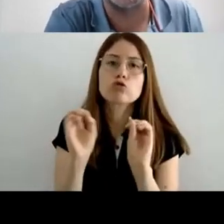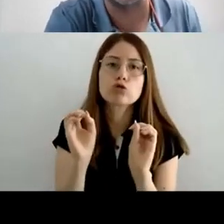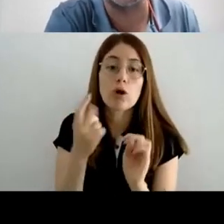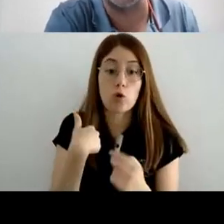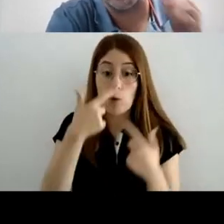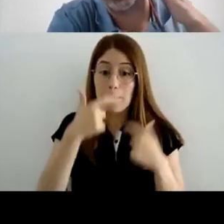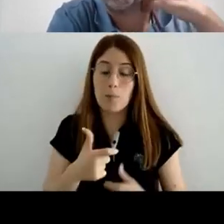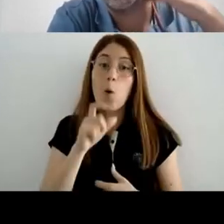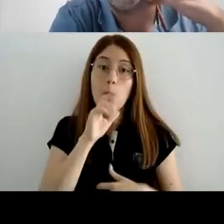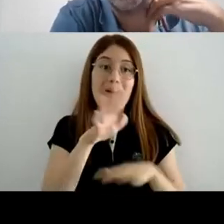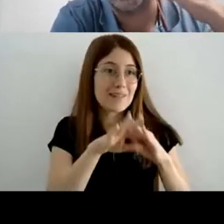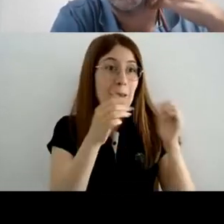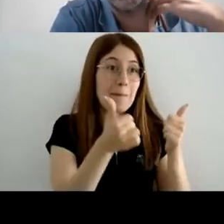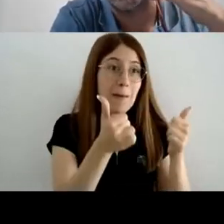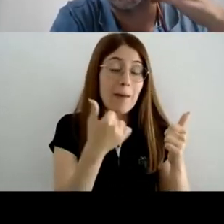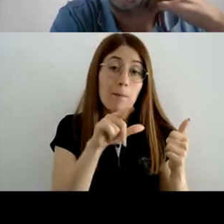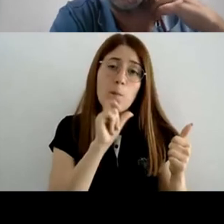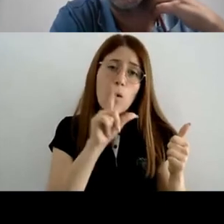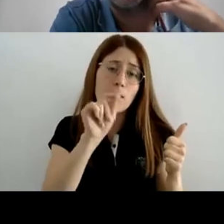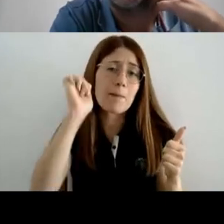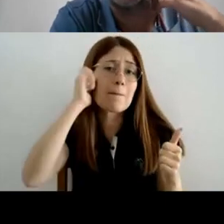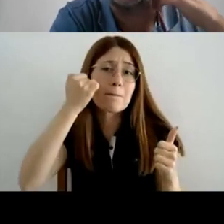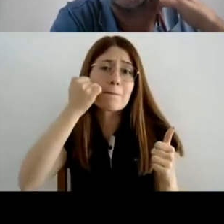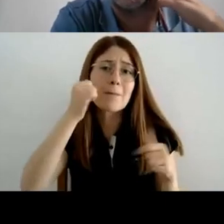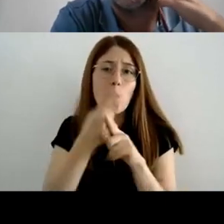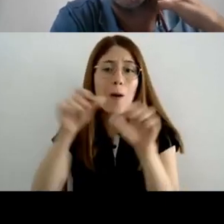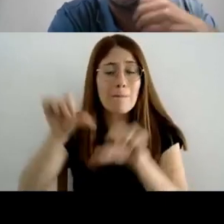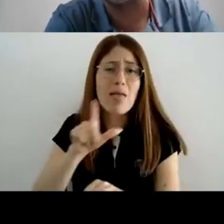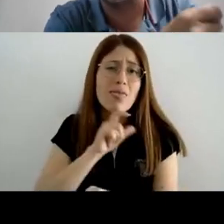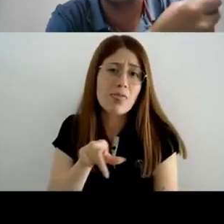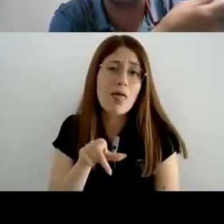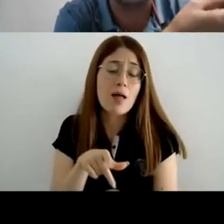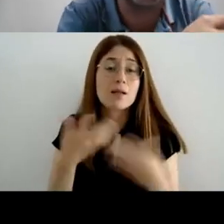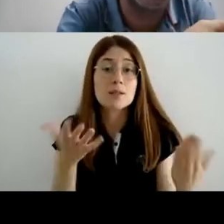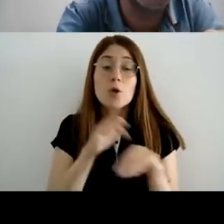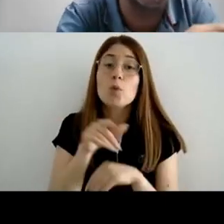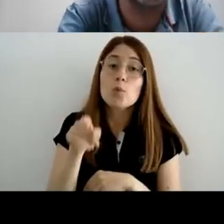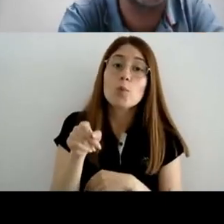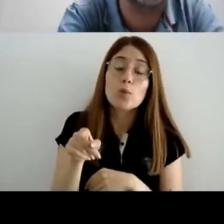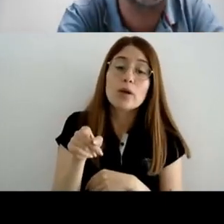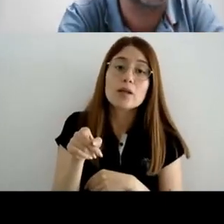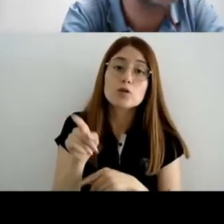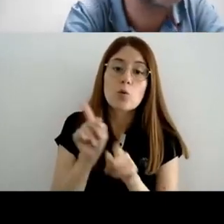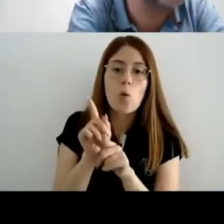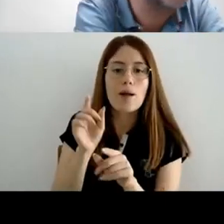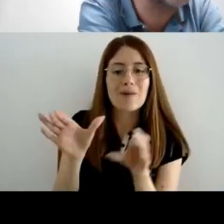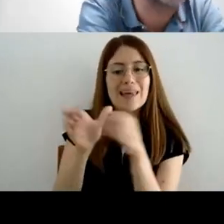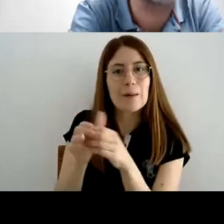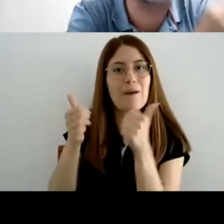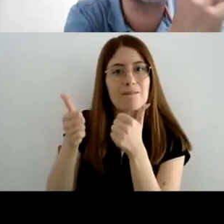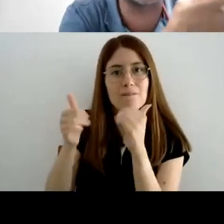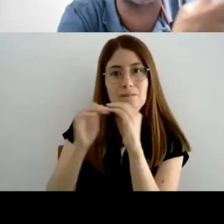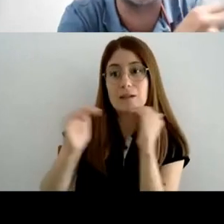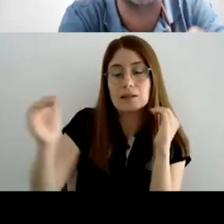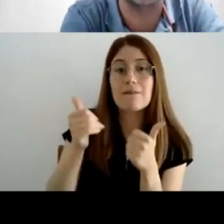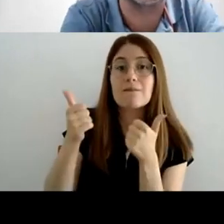a fazer coisas bem feitas, como pode ser perito a fazer coisas mal feitas, e por isso até a própria manutenção de uma equipa de elevado desempenho não é